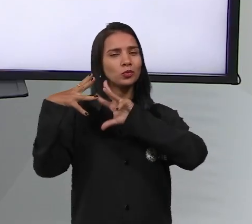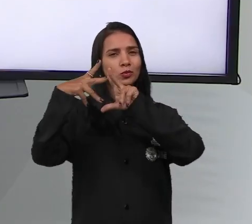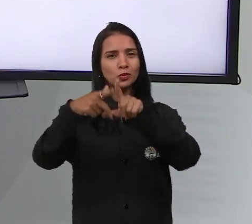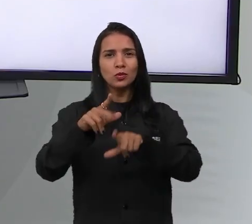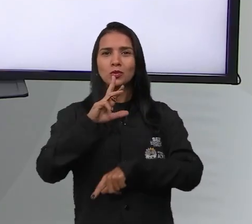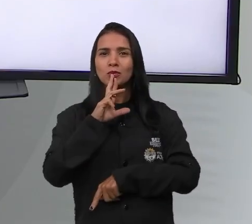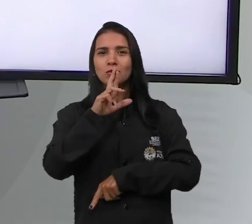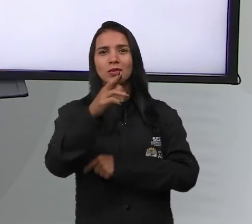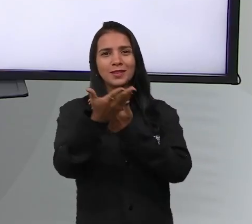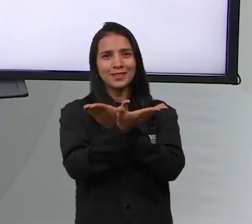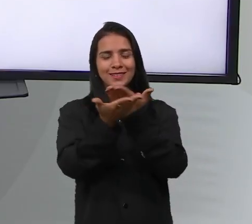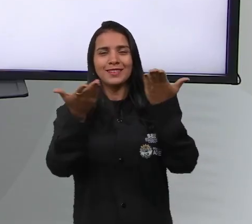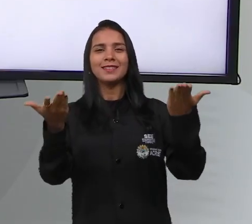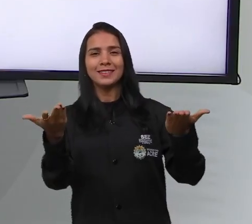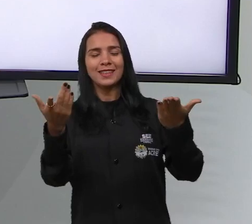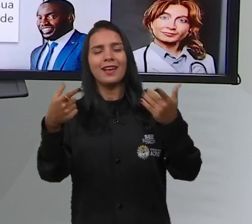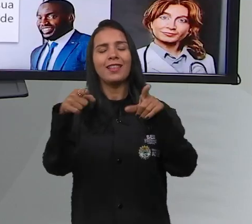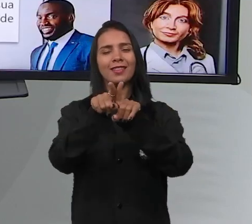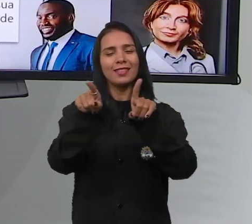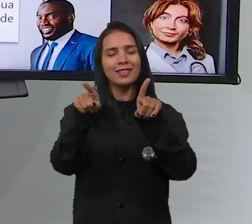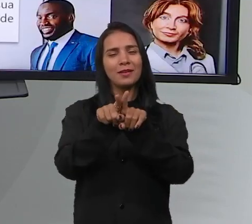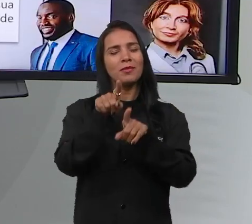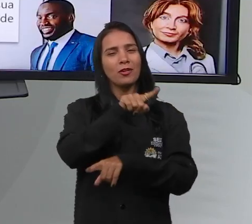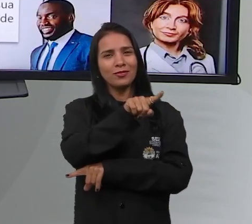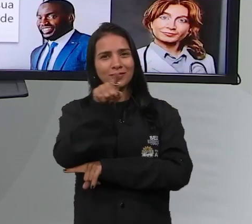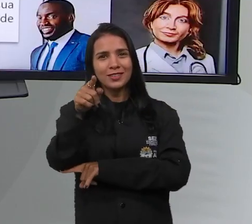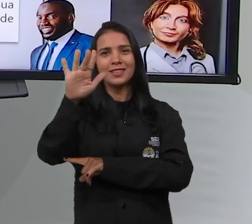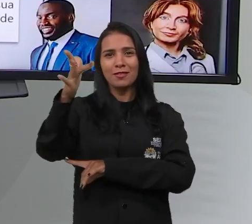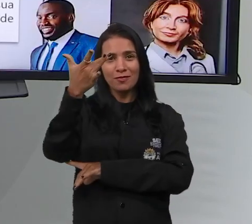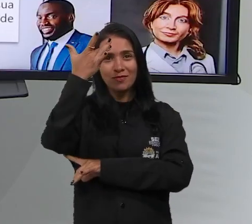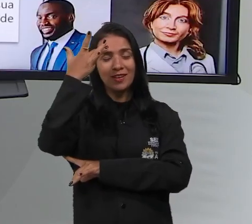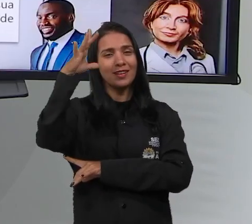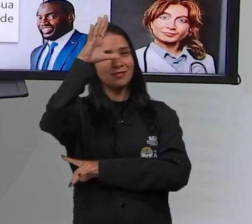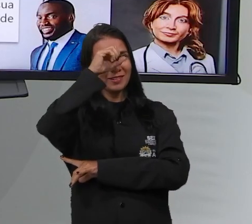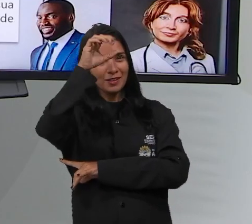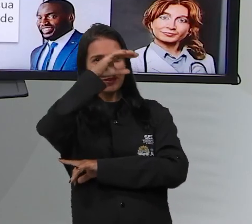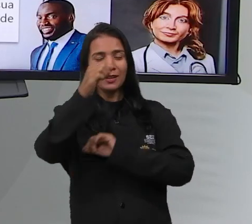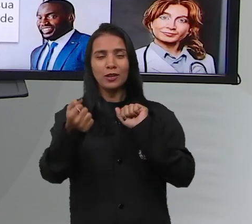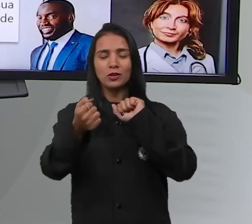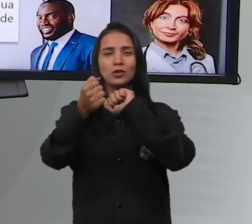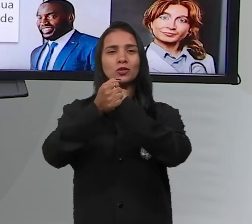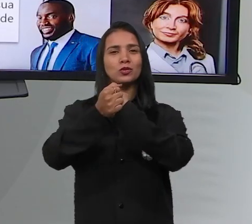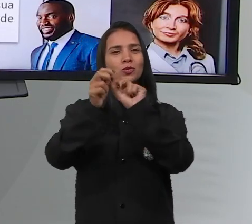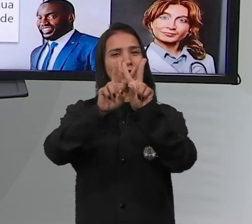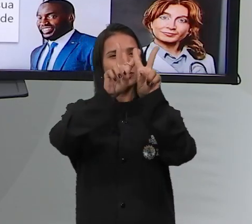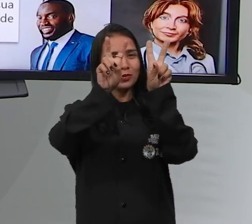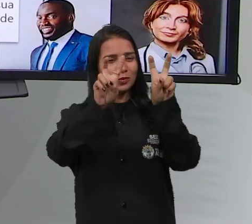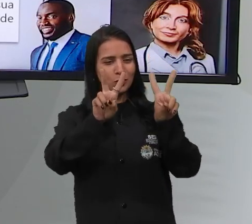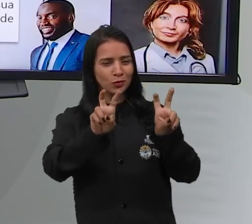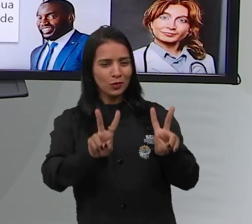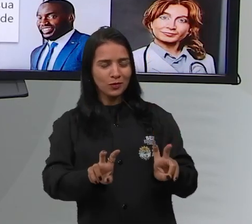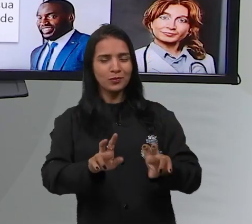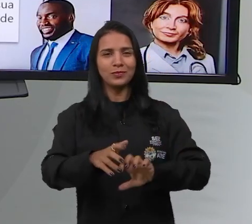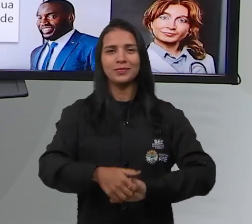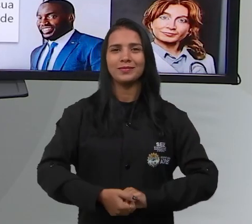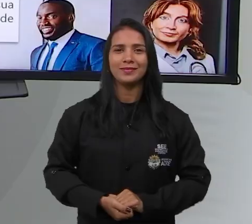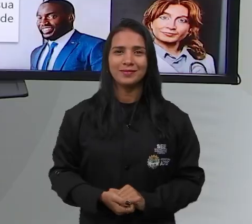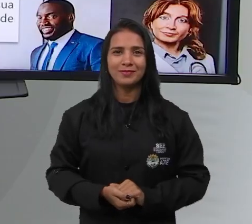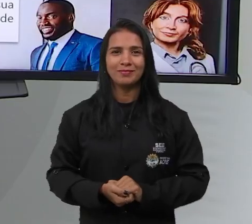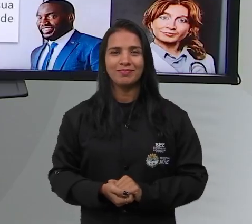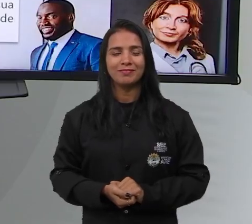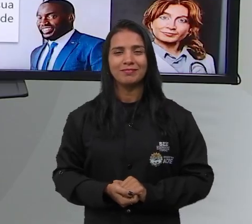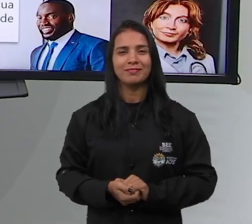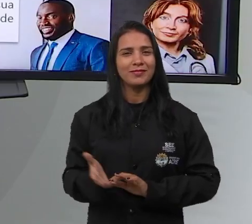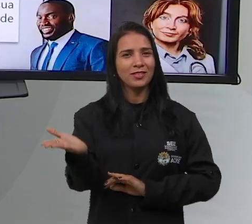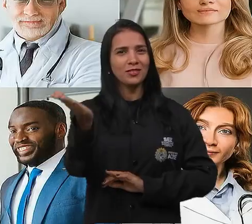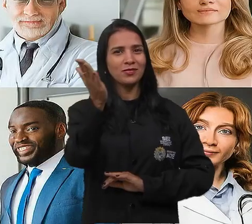respondido a você e, sem sombra de dúvidas, você vai aprender a respeito desse objeto de conhecimento.